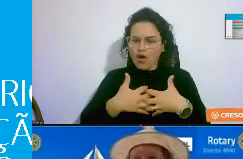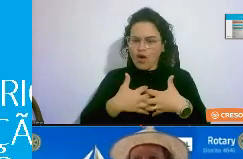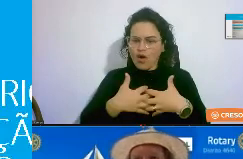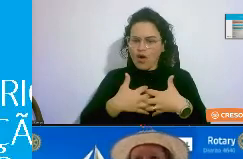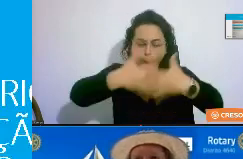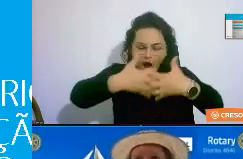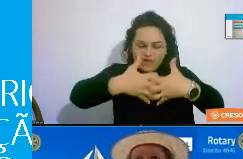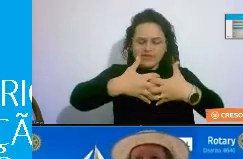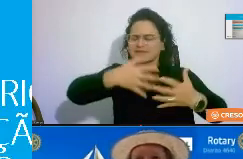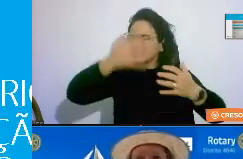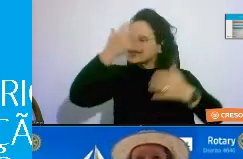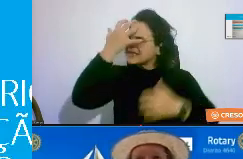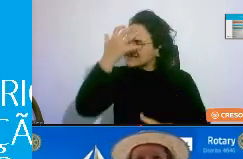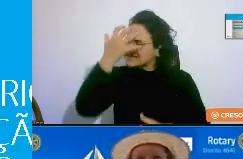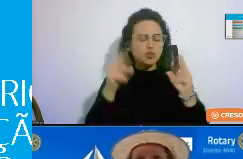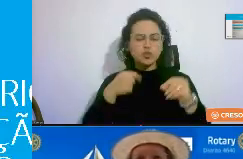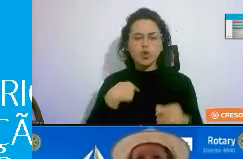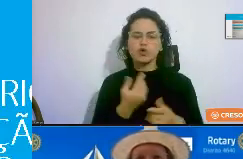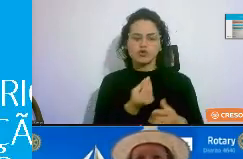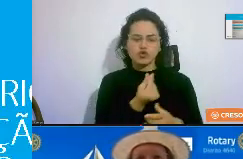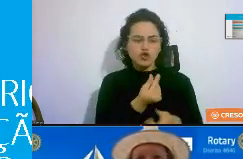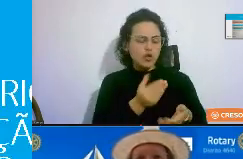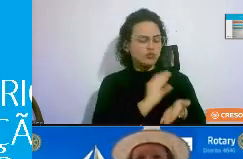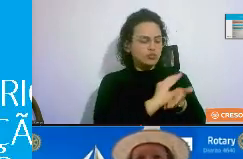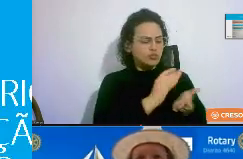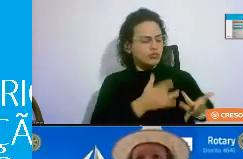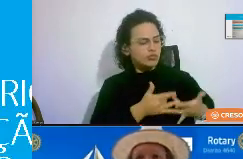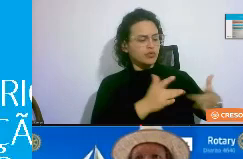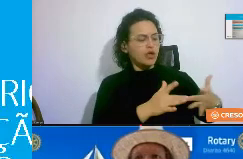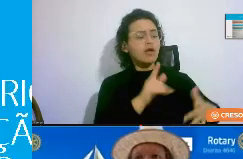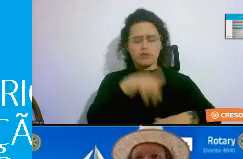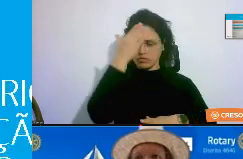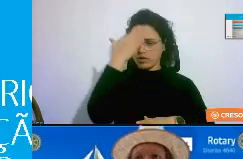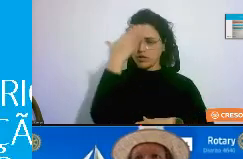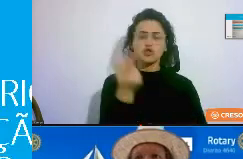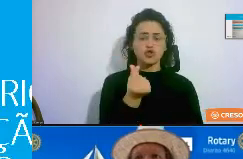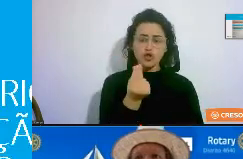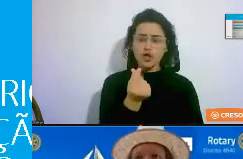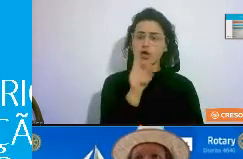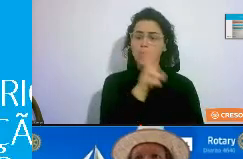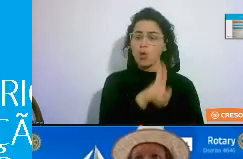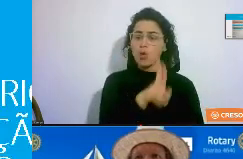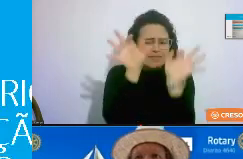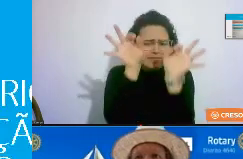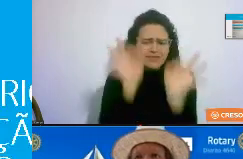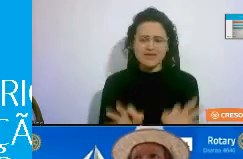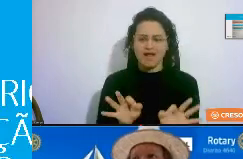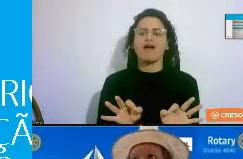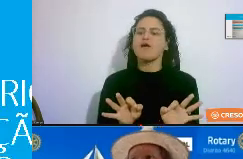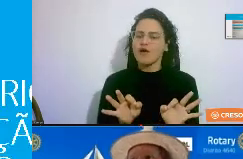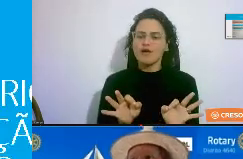dou para a Fundação Otária, eu sei que esse dinheiro está sendo aplicado de uma maneira